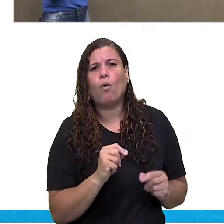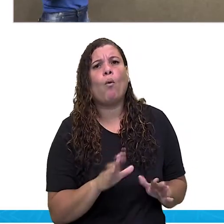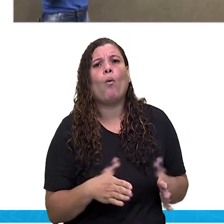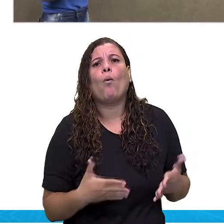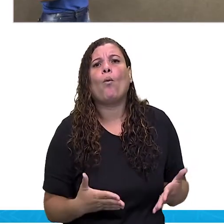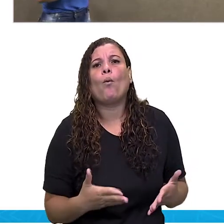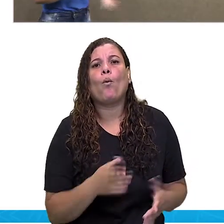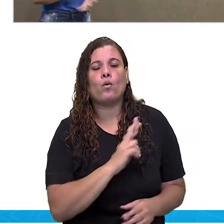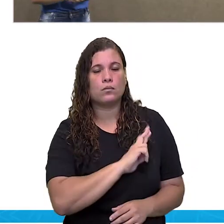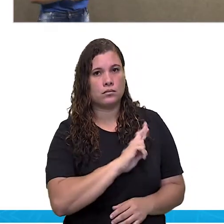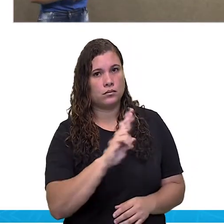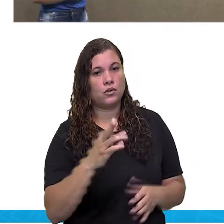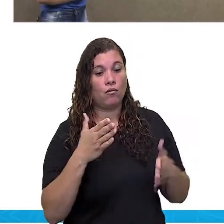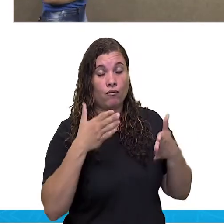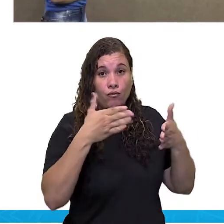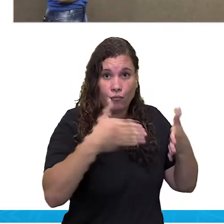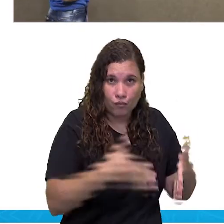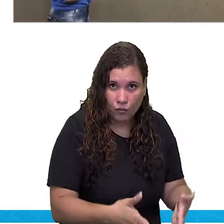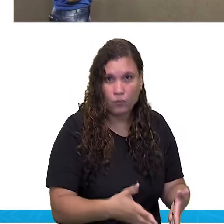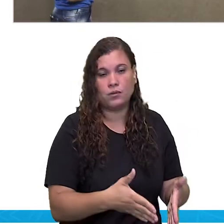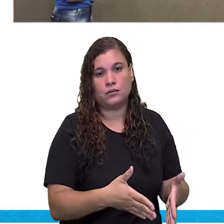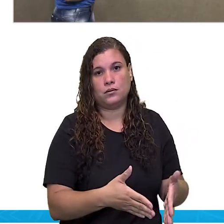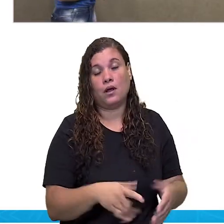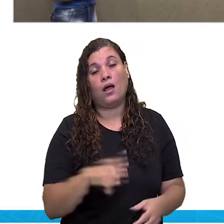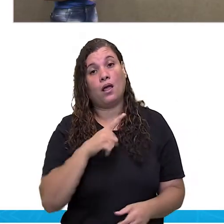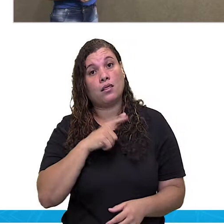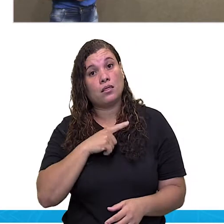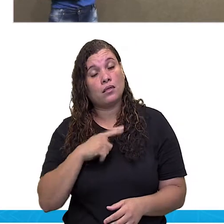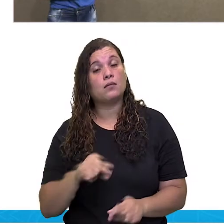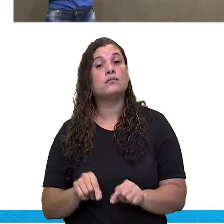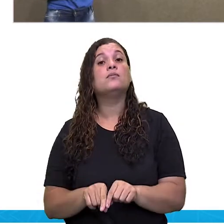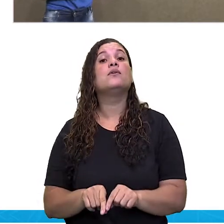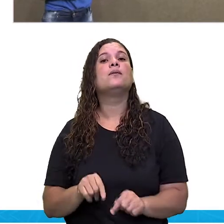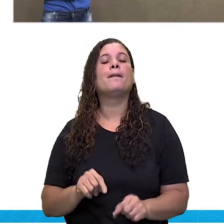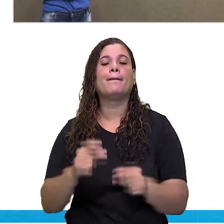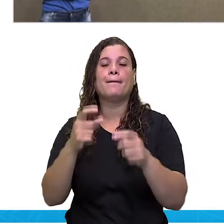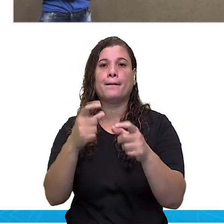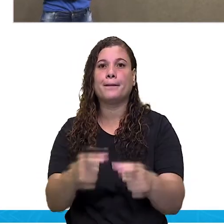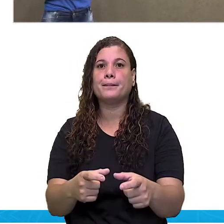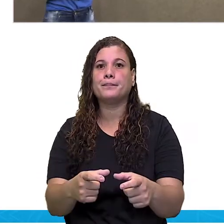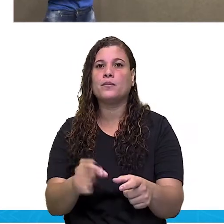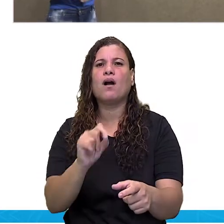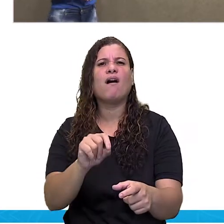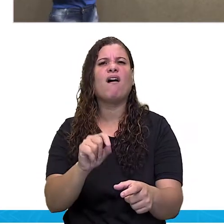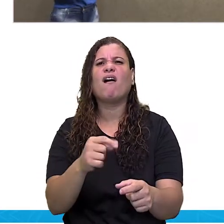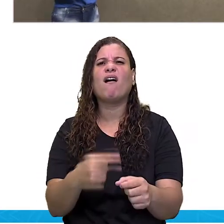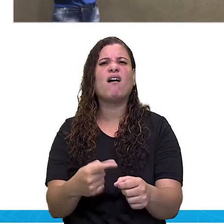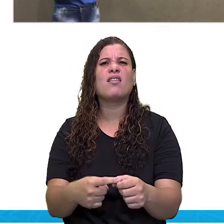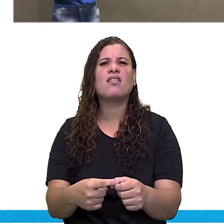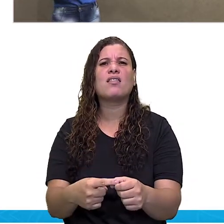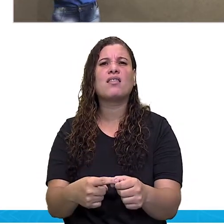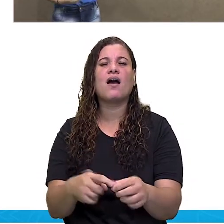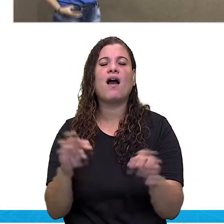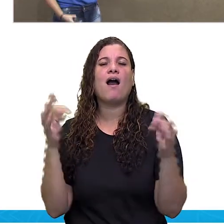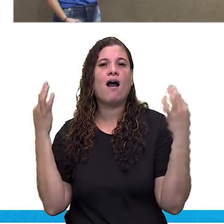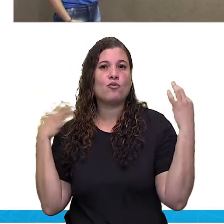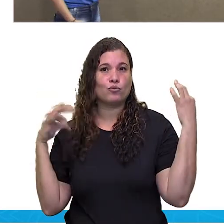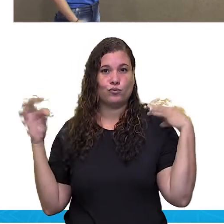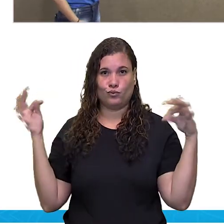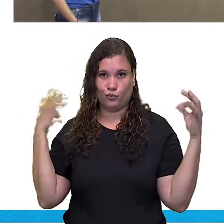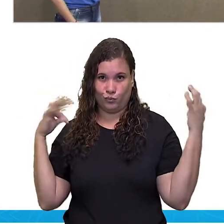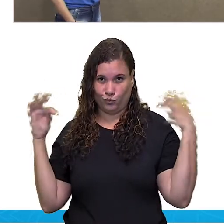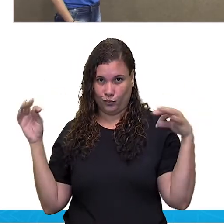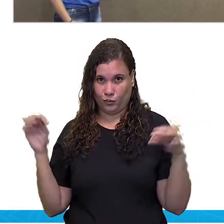que nós vamos ver mais para frente. Nós temos também cidades turísticas, que têm outros tipos de atividade,